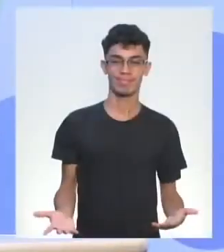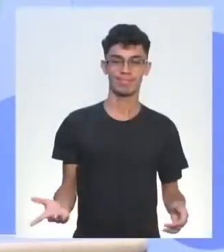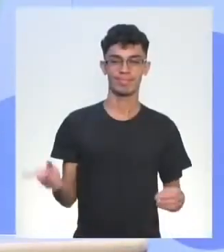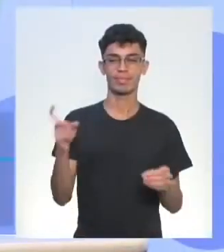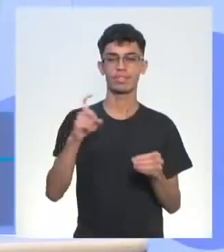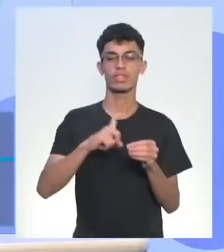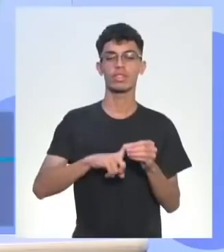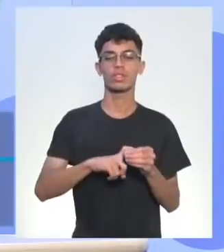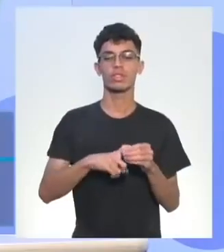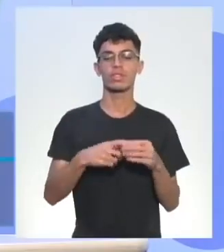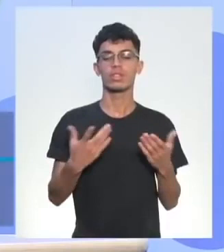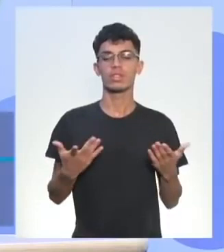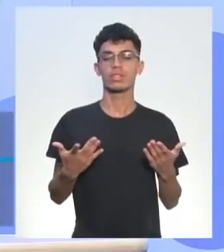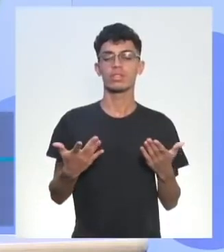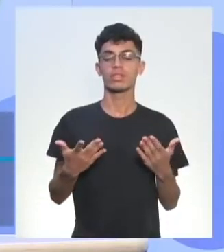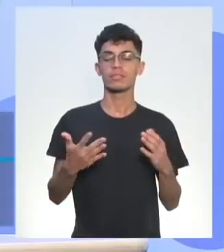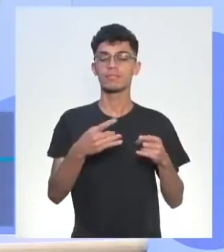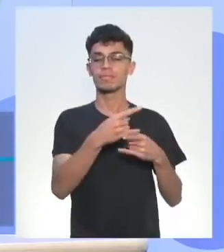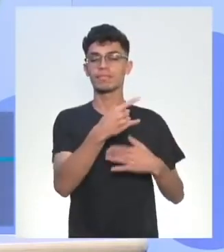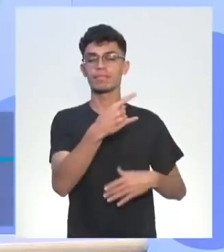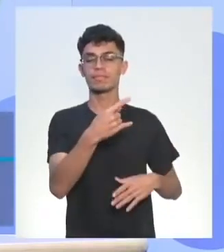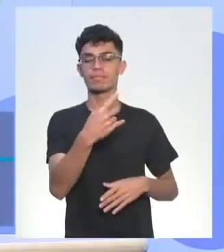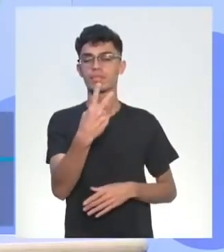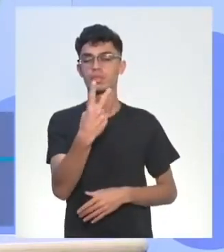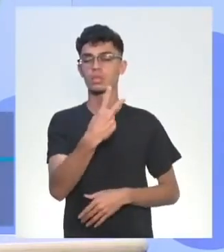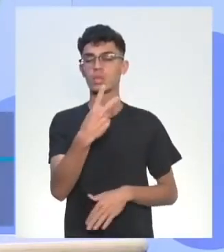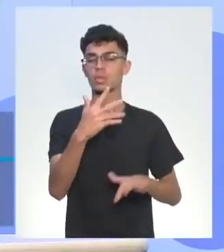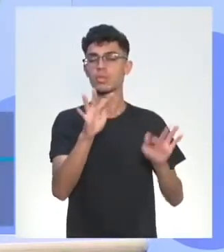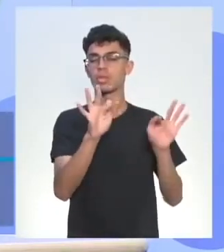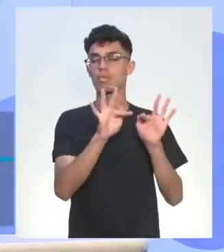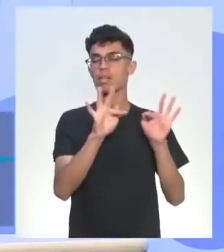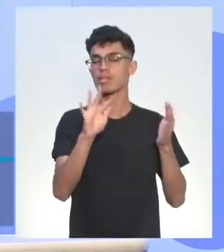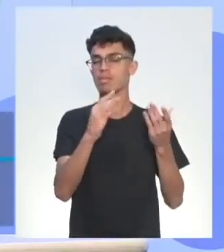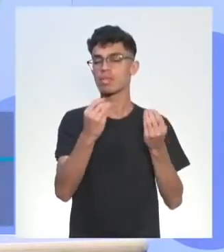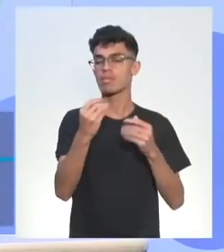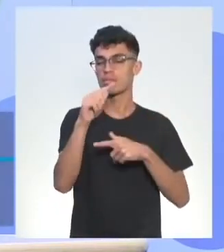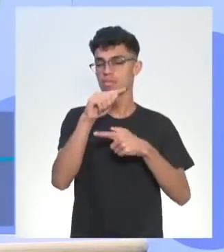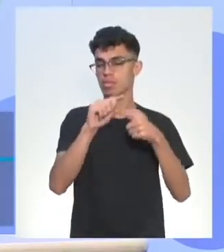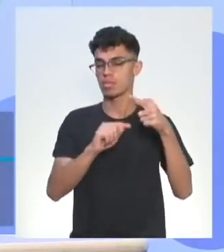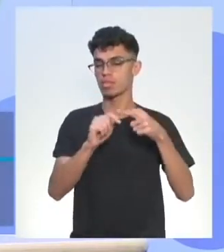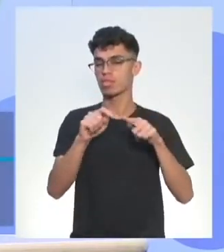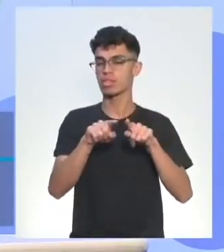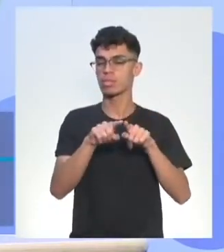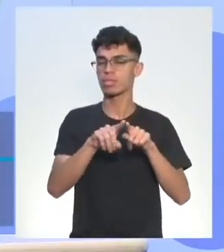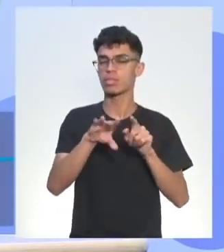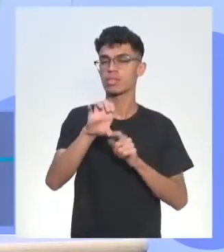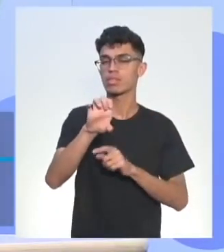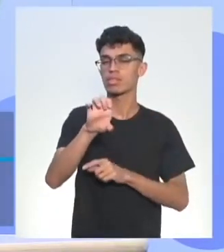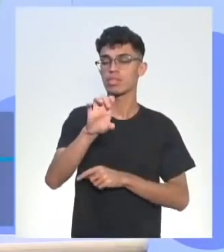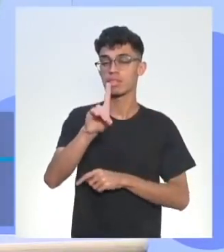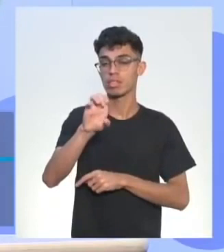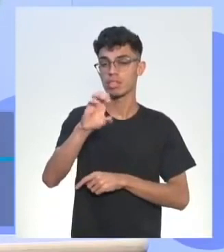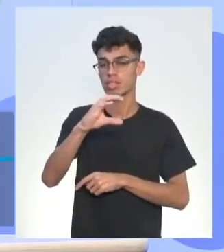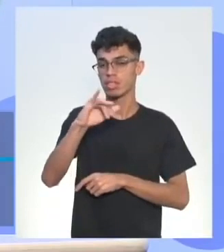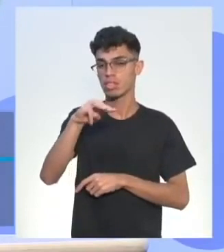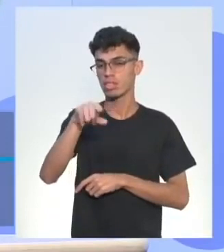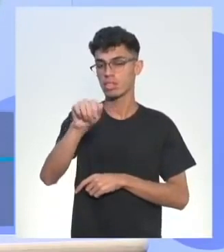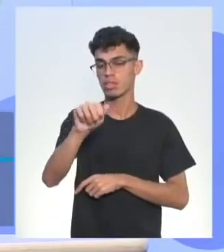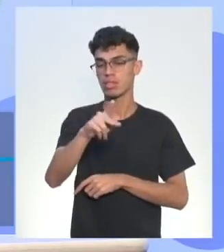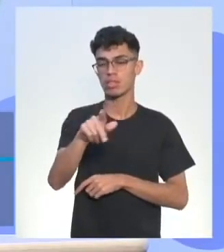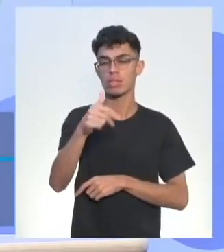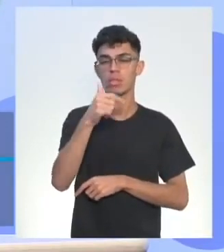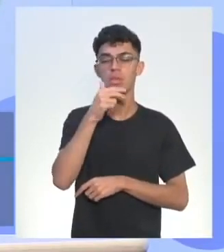Retornamos aqui. Olha, colocaram das duas formas, né, Vivi? Tanto na fração quanto no decimal. A professora Regiane colocou assim,